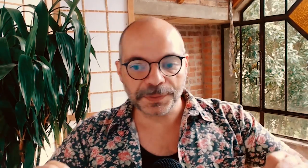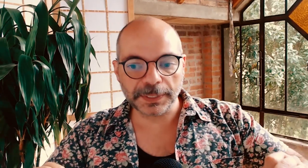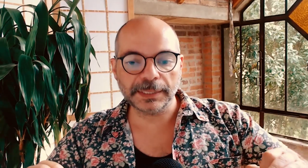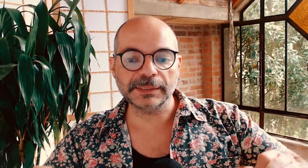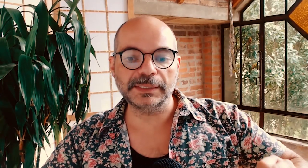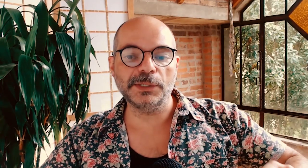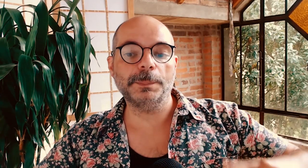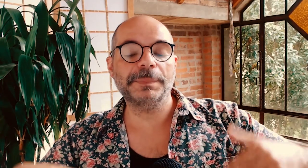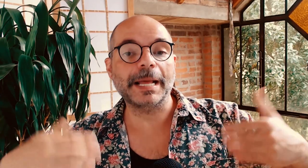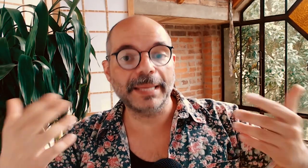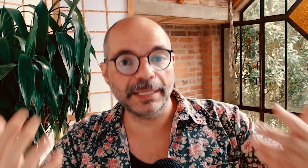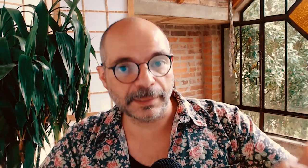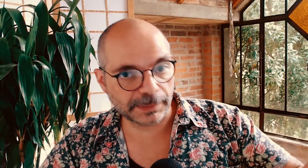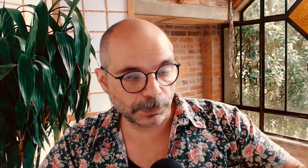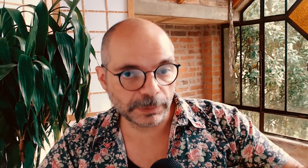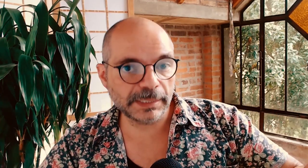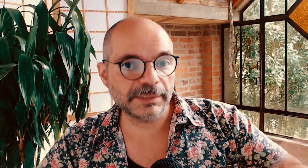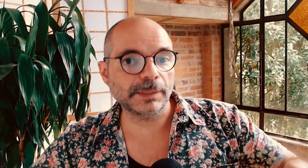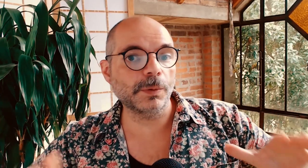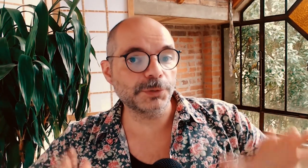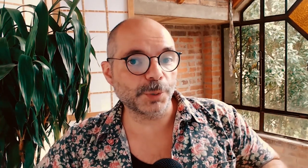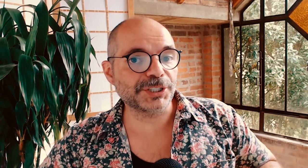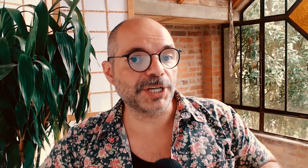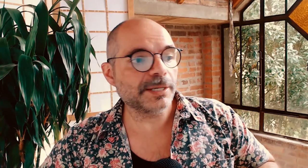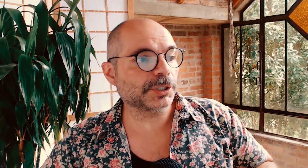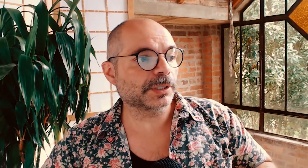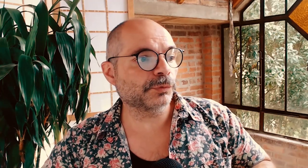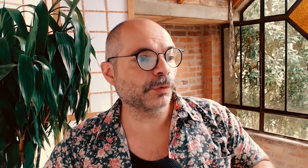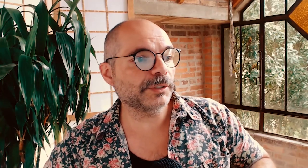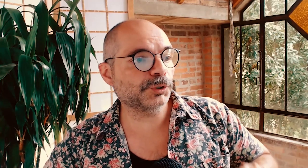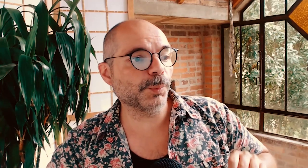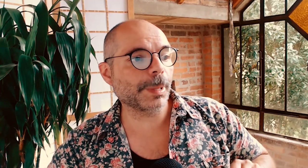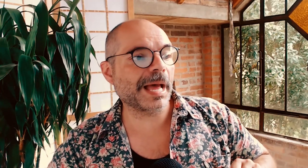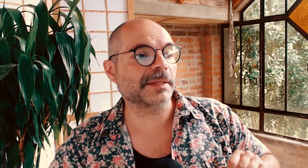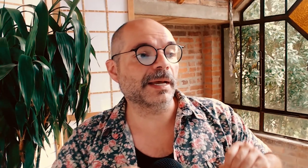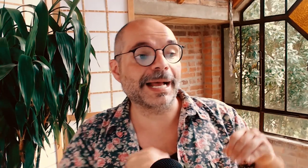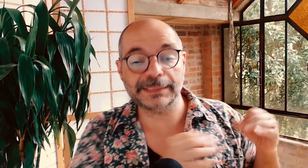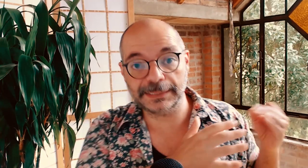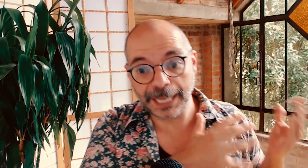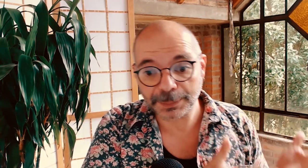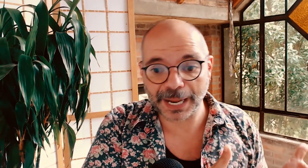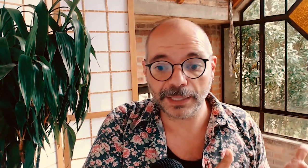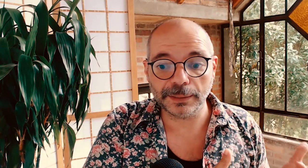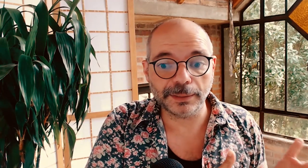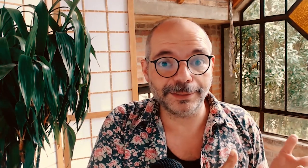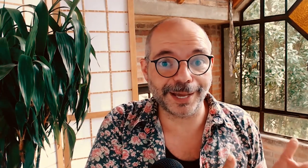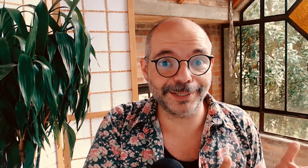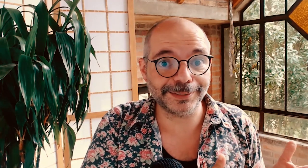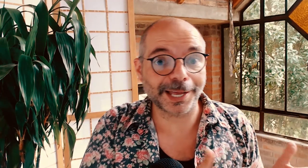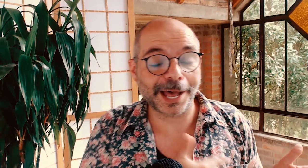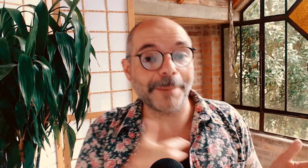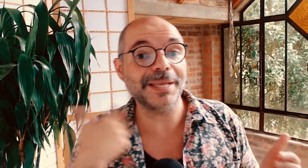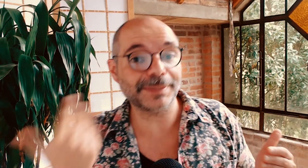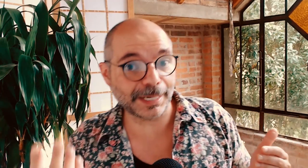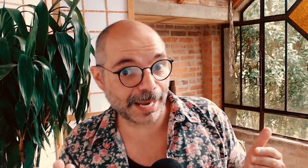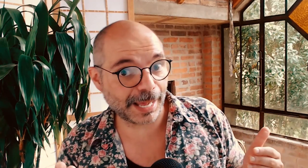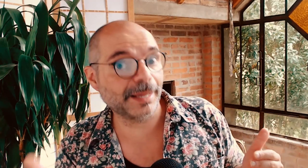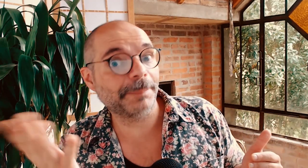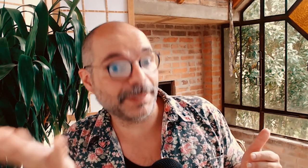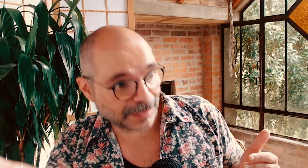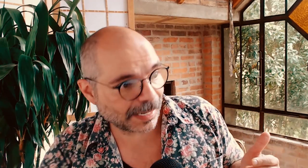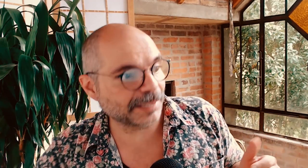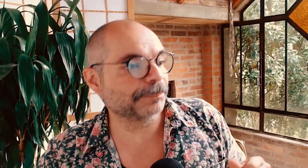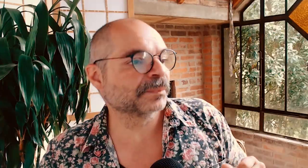tem uma outra questão para além da segurança contra uma gente que foi estimulada a se armar e ainda a metralhar